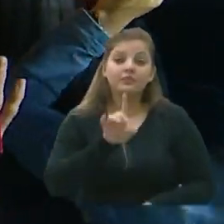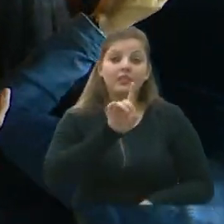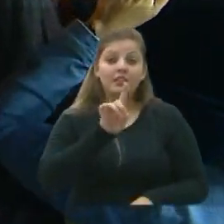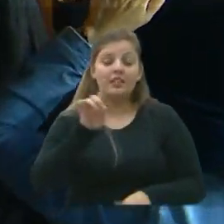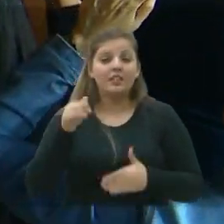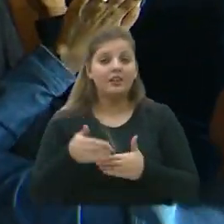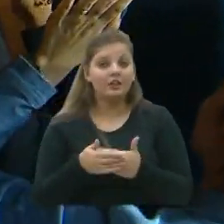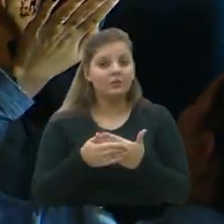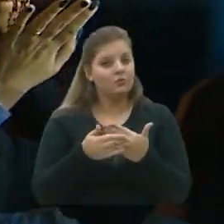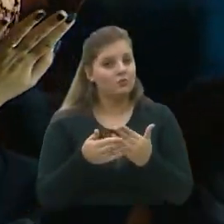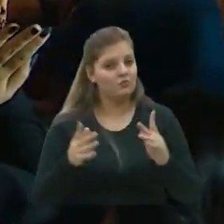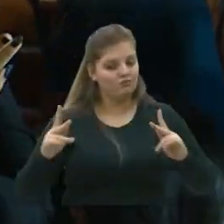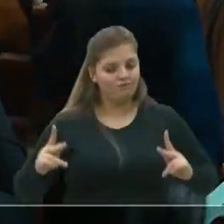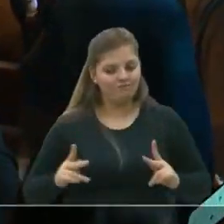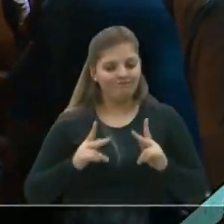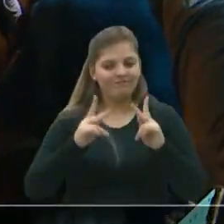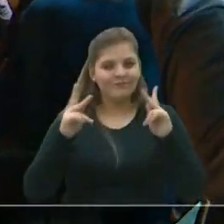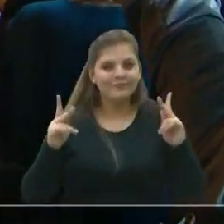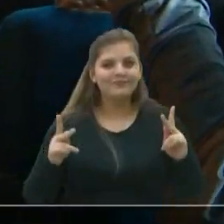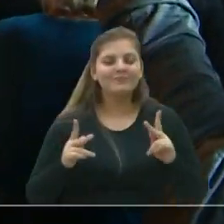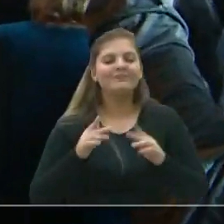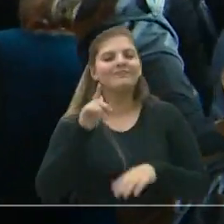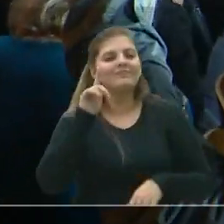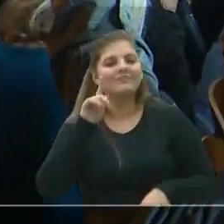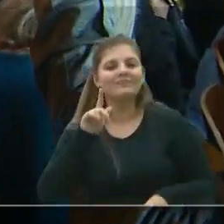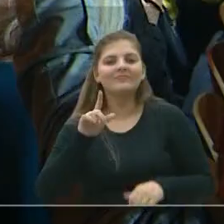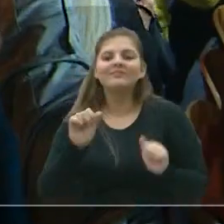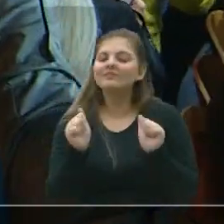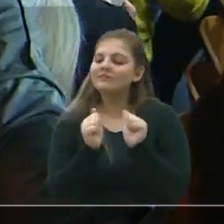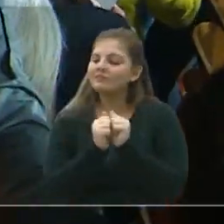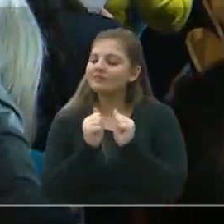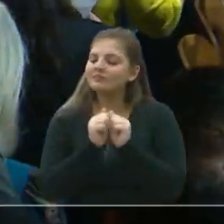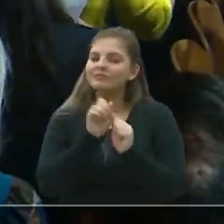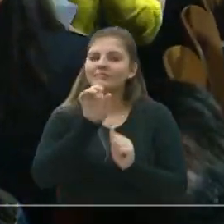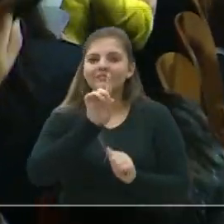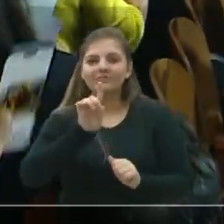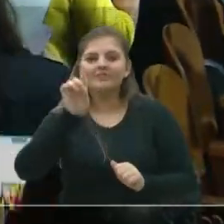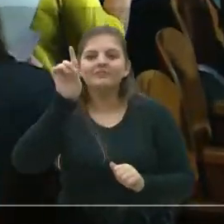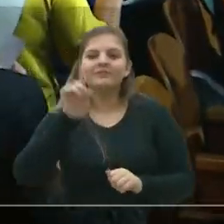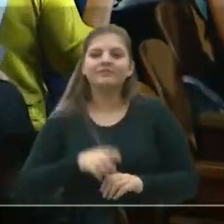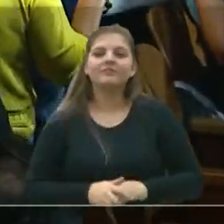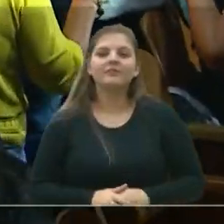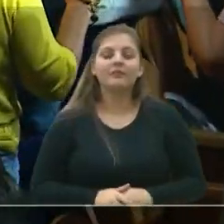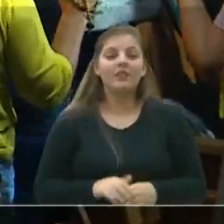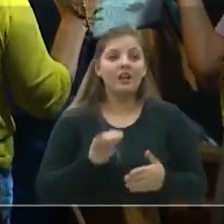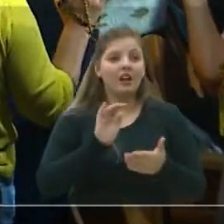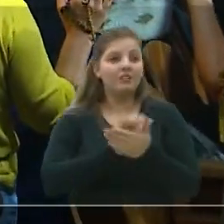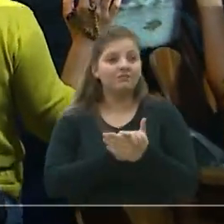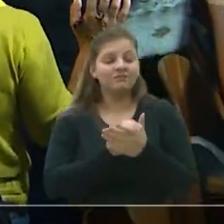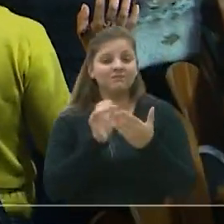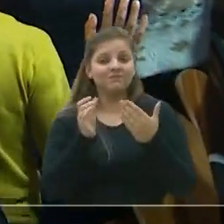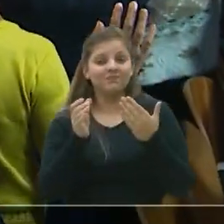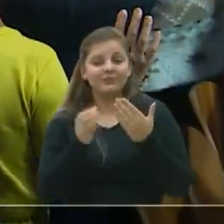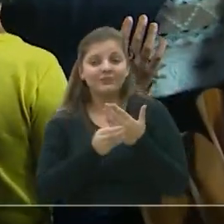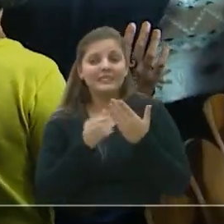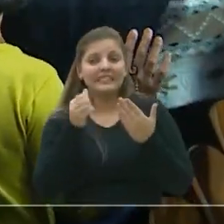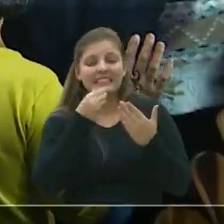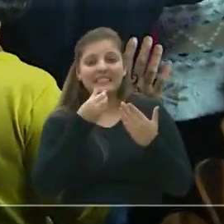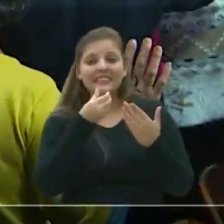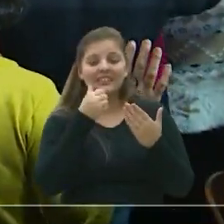vencer. Deus vai te fazer vencer. Casais estão sendo